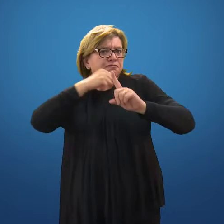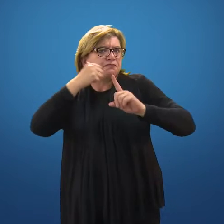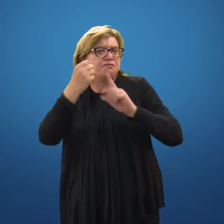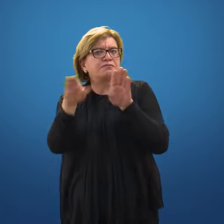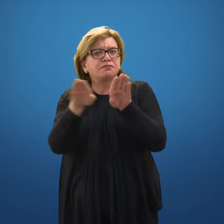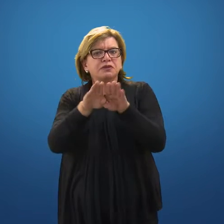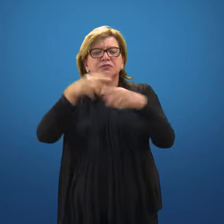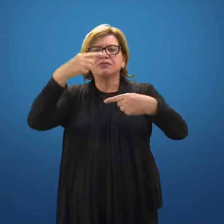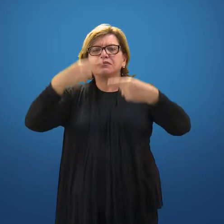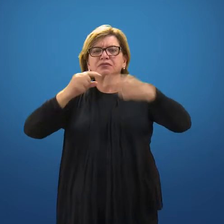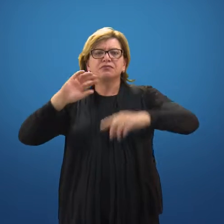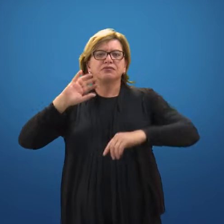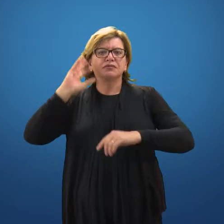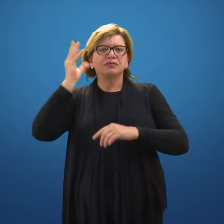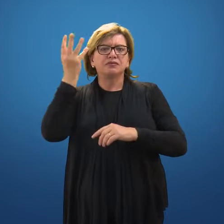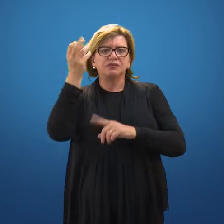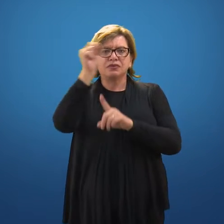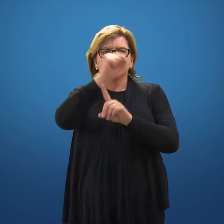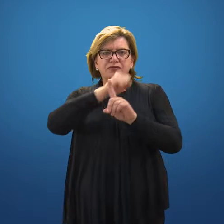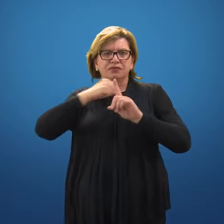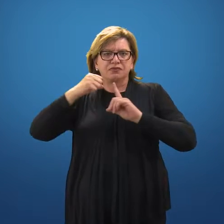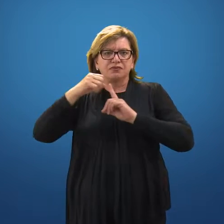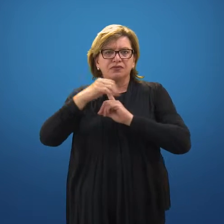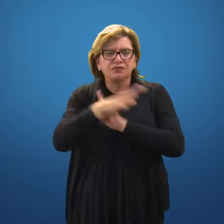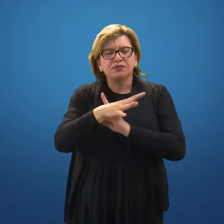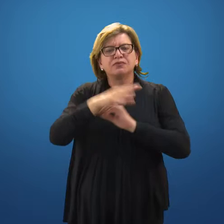instaurando na sociedade europeia naquela época.